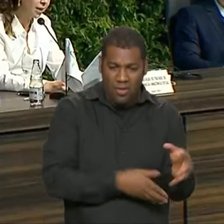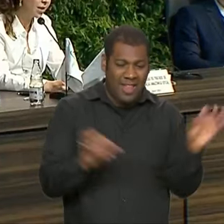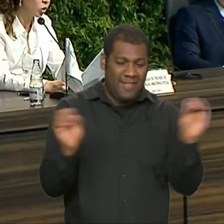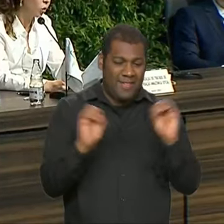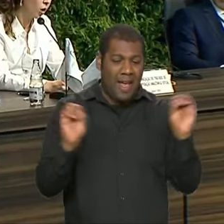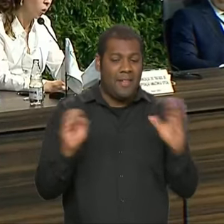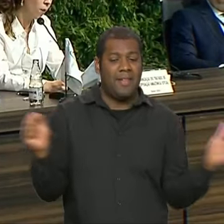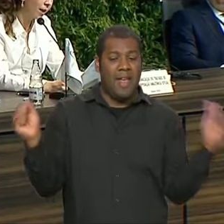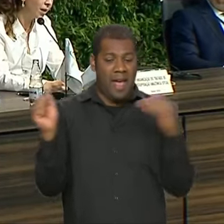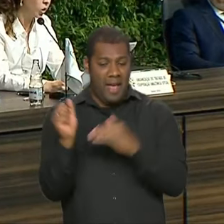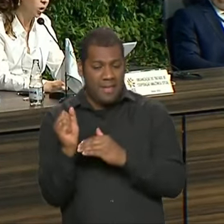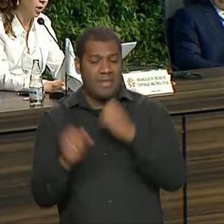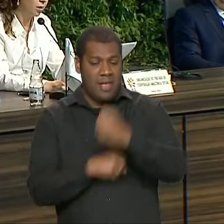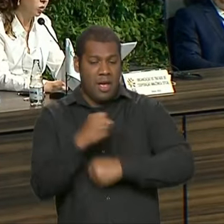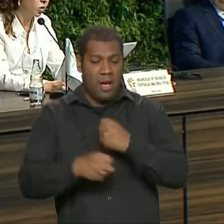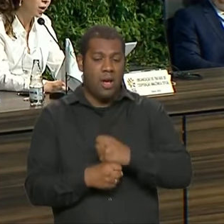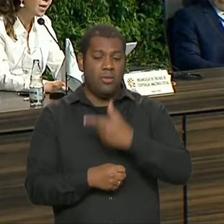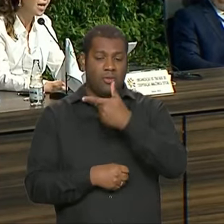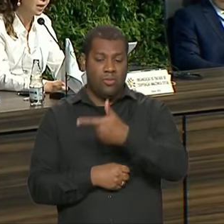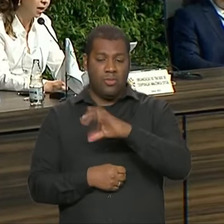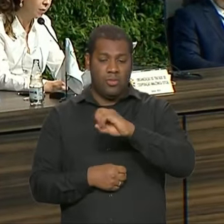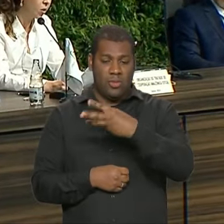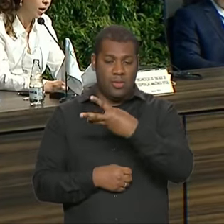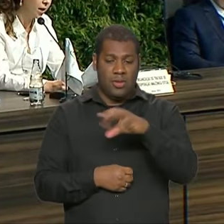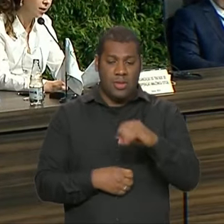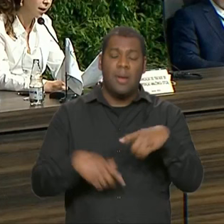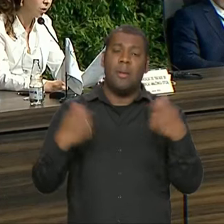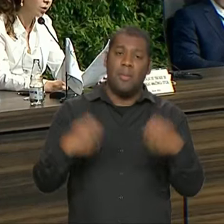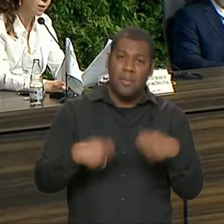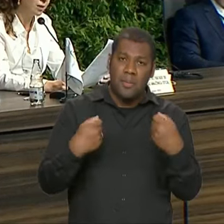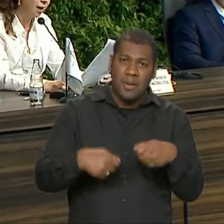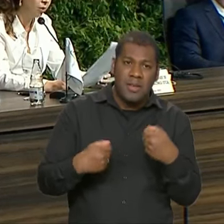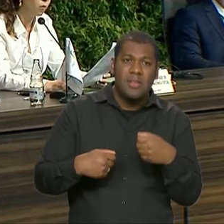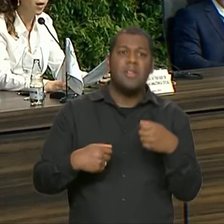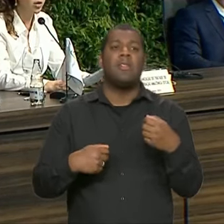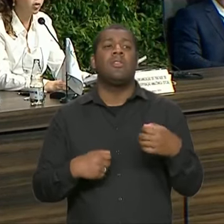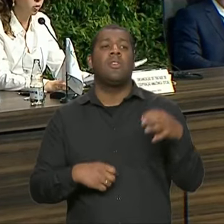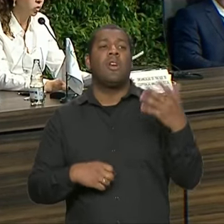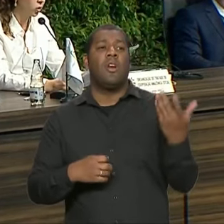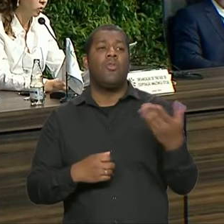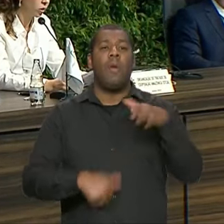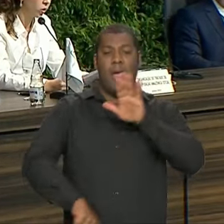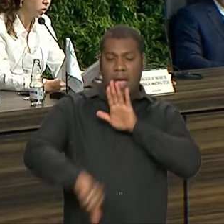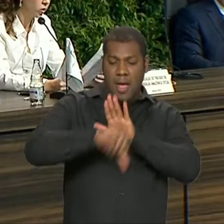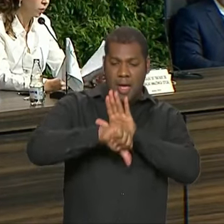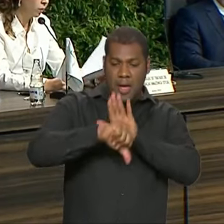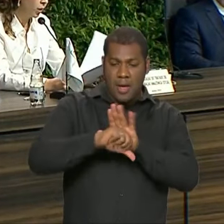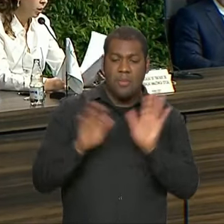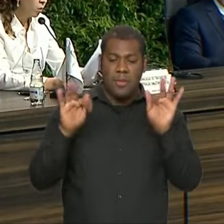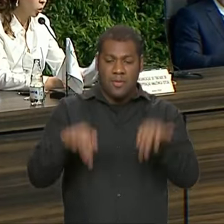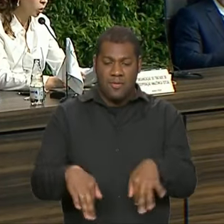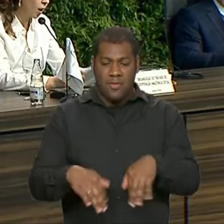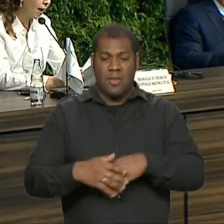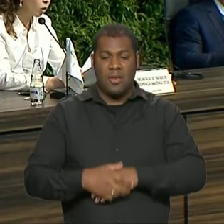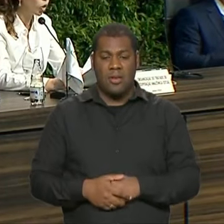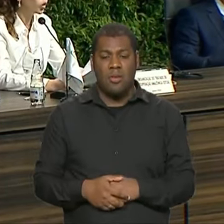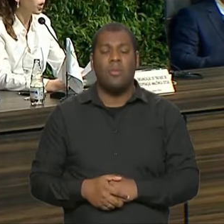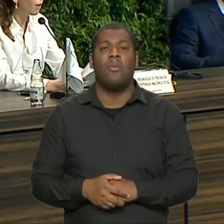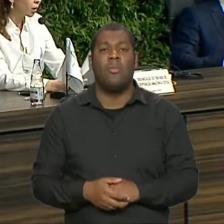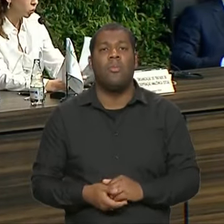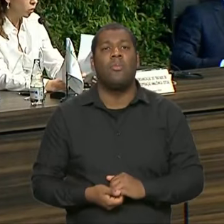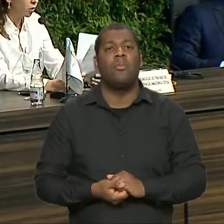para isso, são necessárias medidas como combater os ilícitos e o crime organizado que está instalado em vários dos